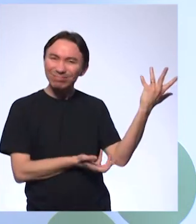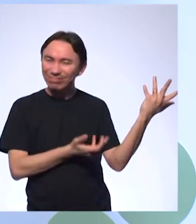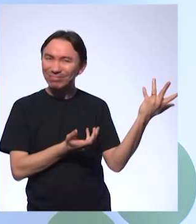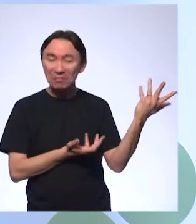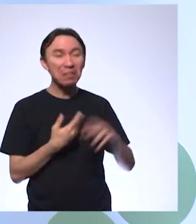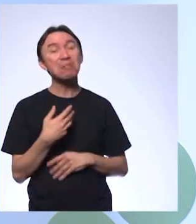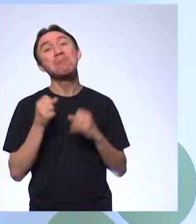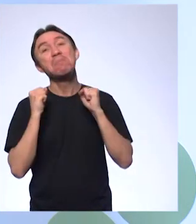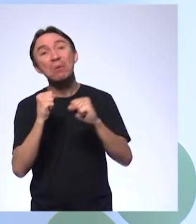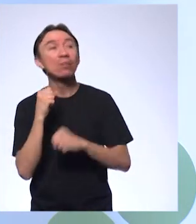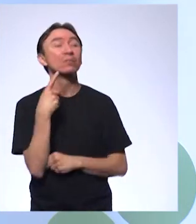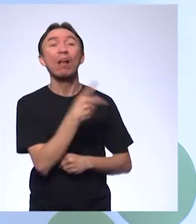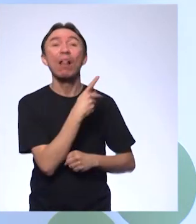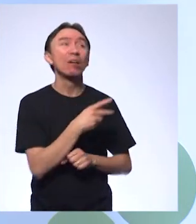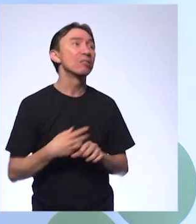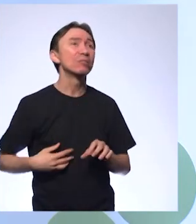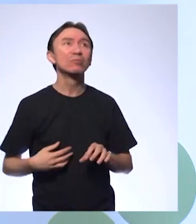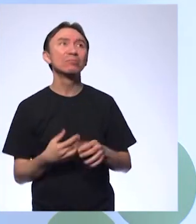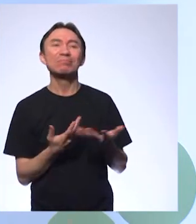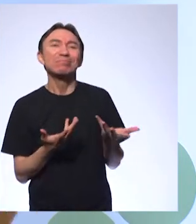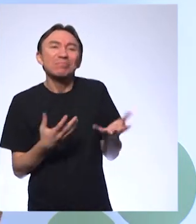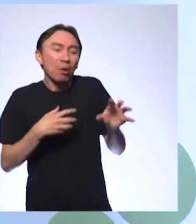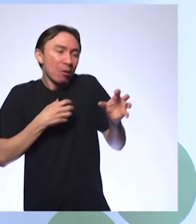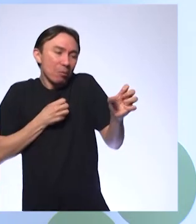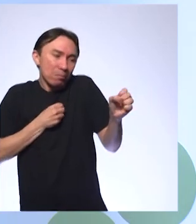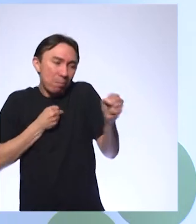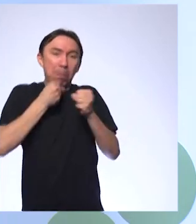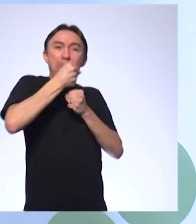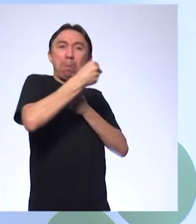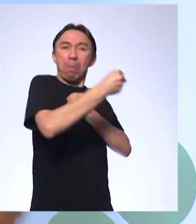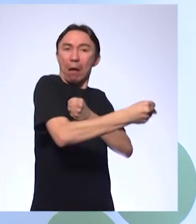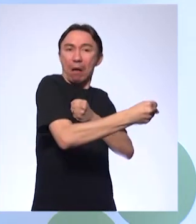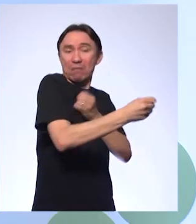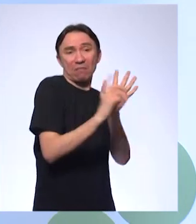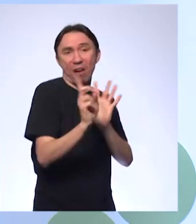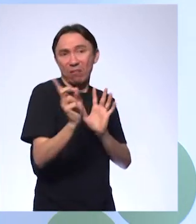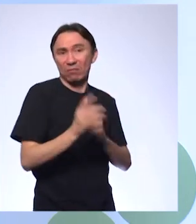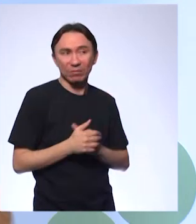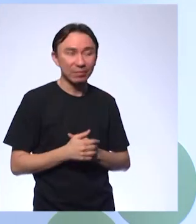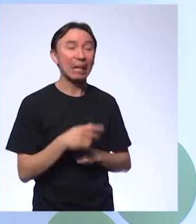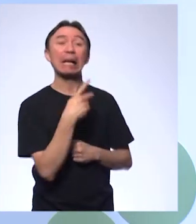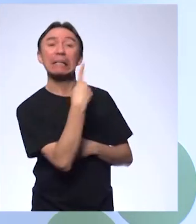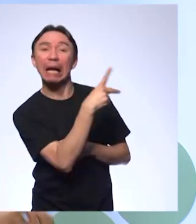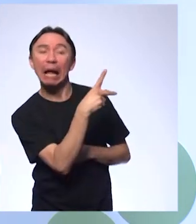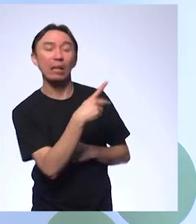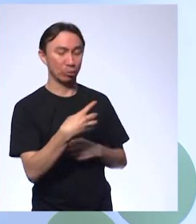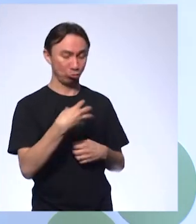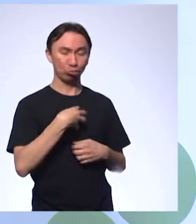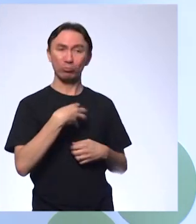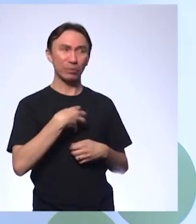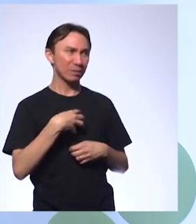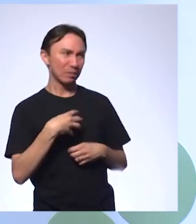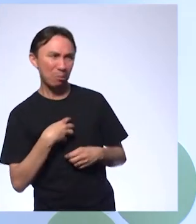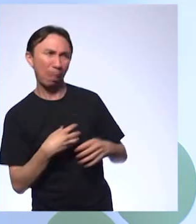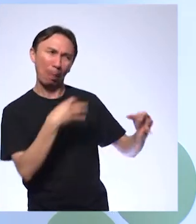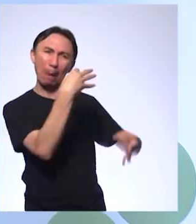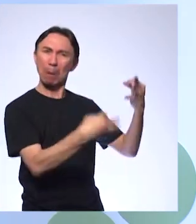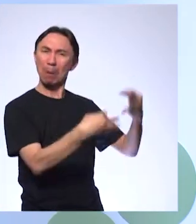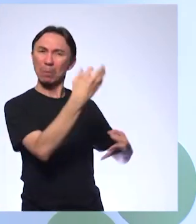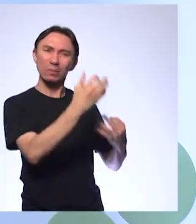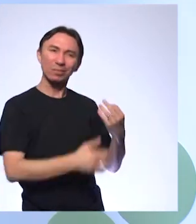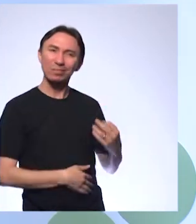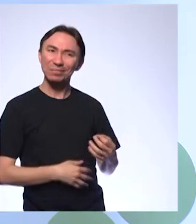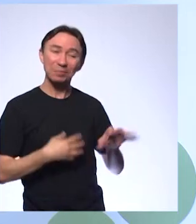estar julgando um sentimento, né, que é próprio a ela, que eu deveria tentar me abrir. Né? Então, é